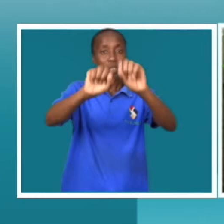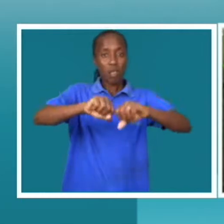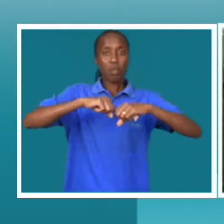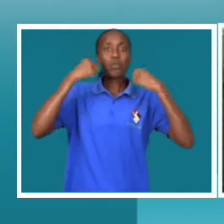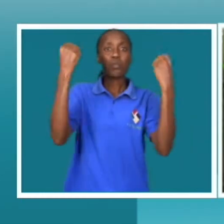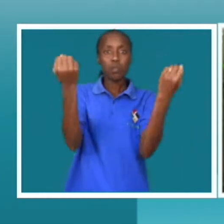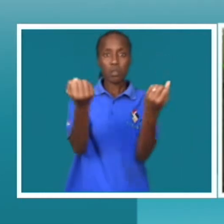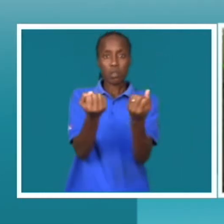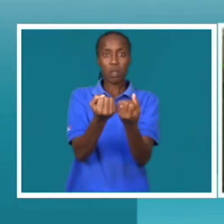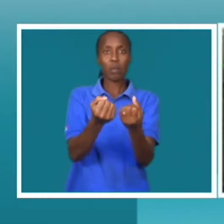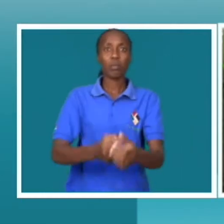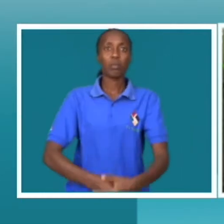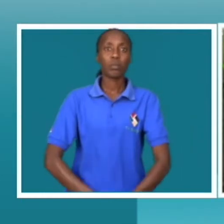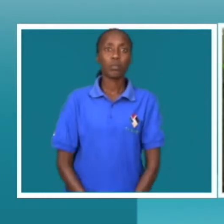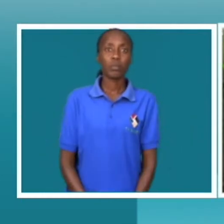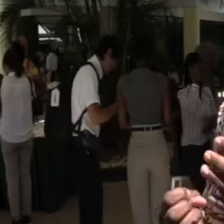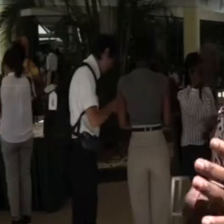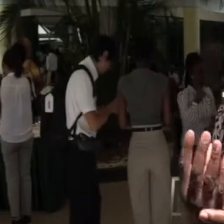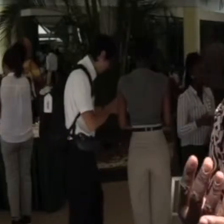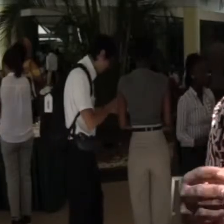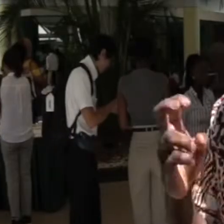deficiência e, sobretudo, das associações.